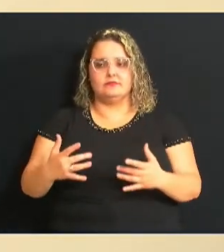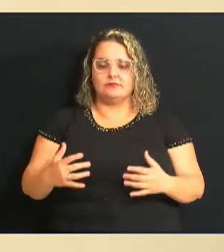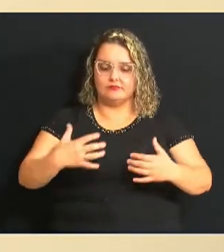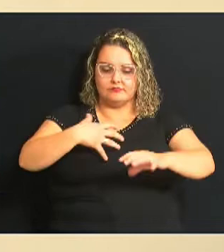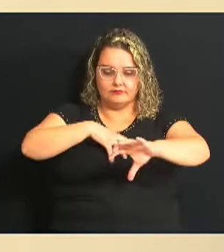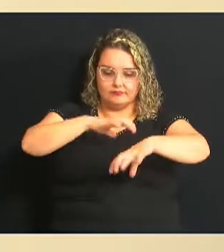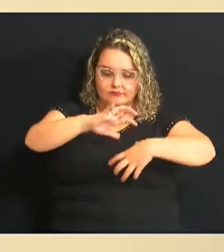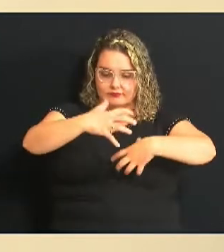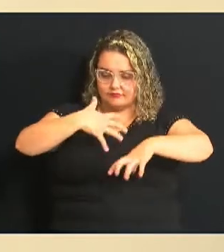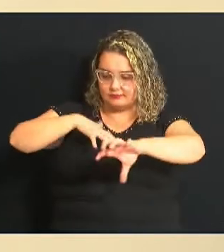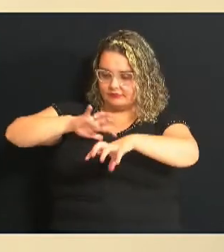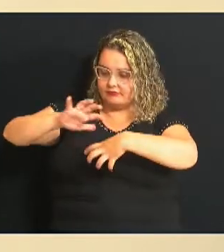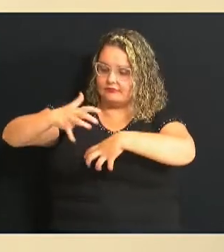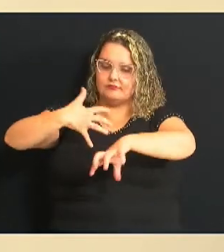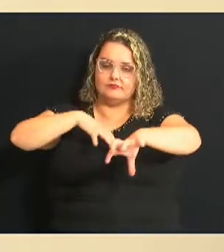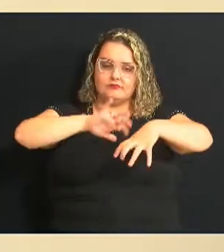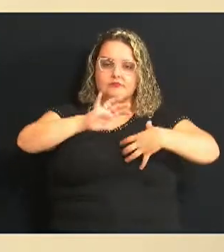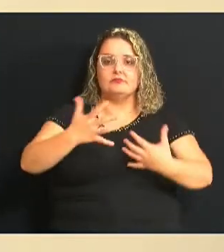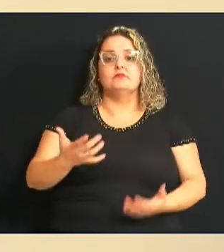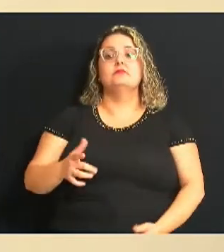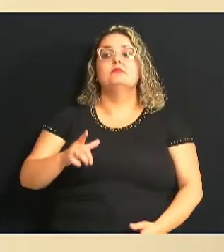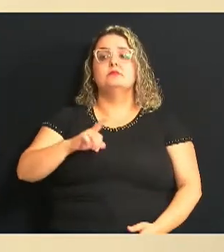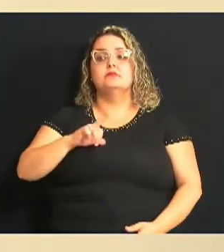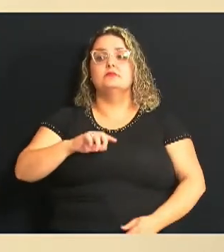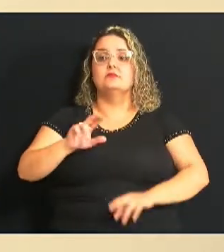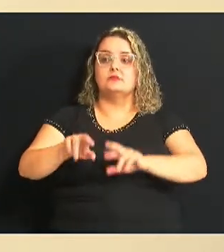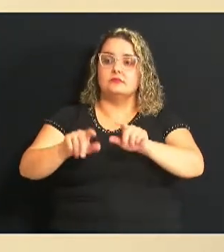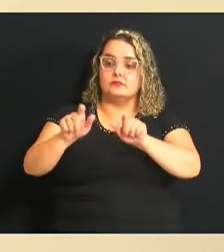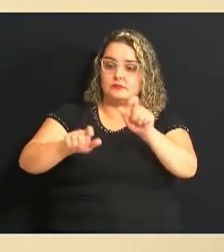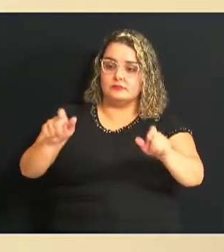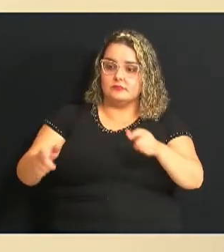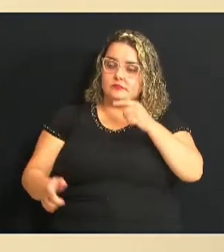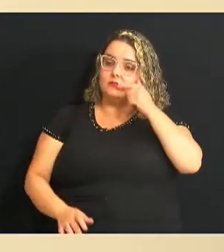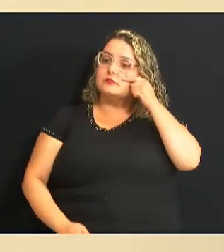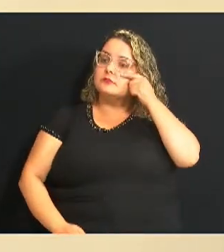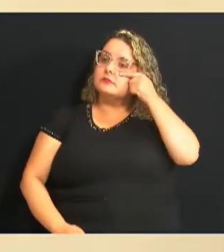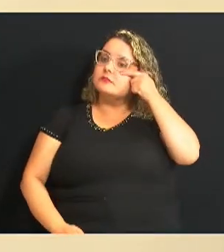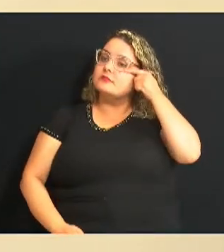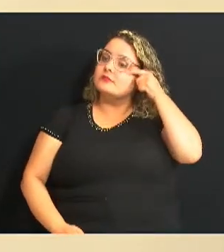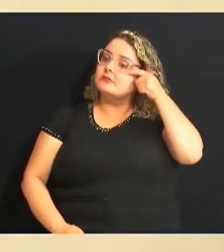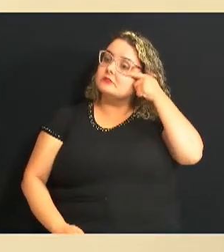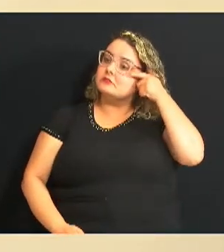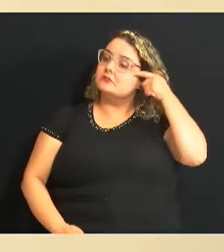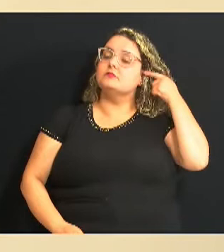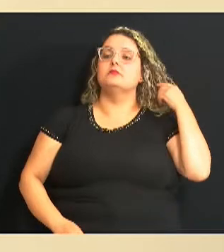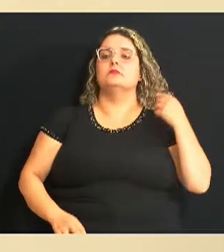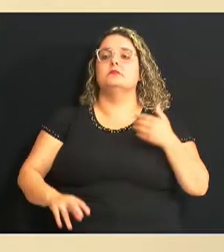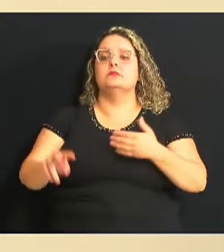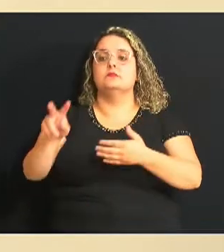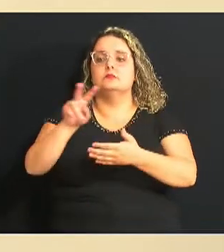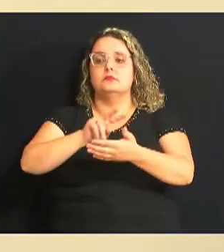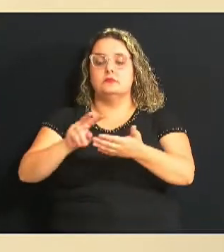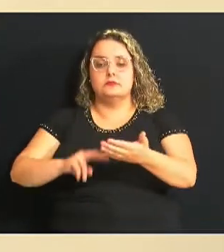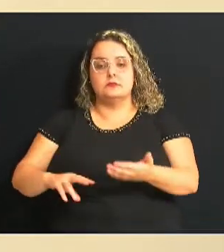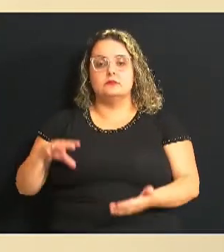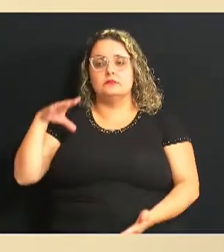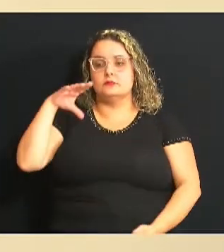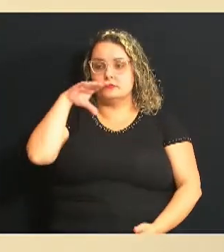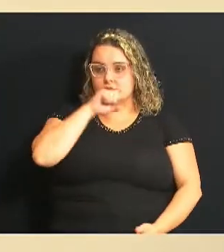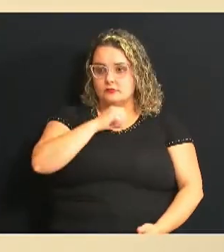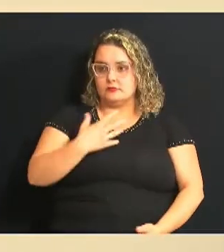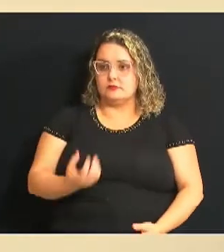empatia. E nós temos aqui, então, algumas pessoas. Eu quero rapidamente ler